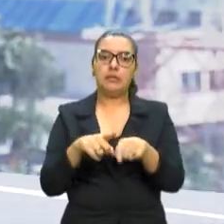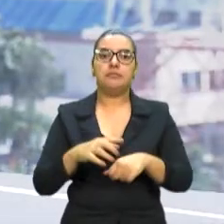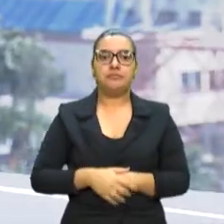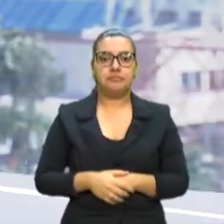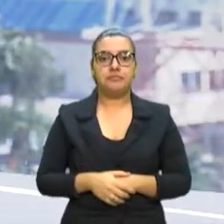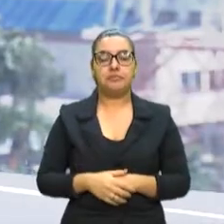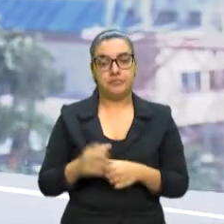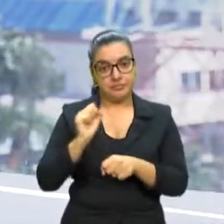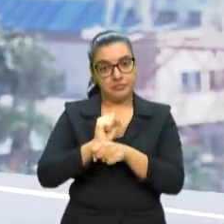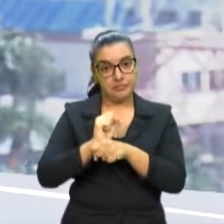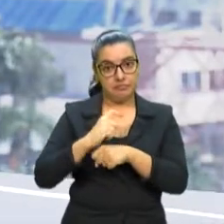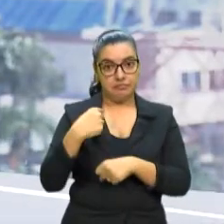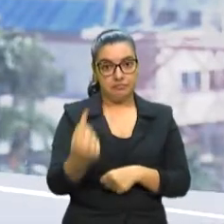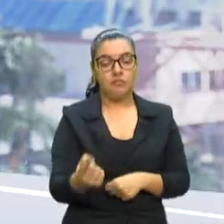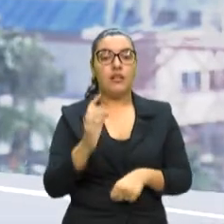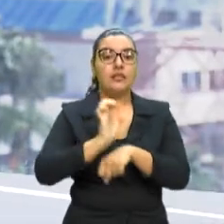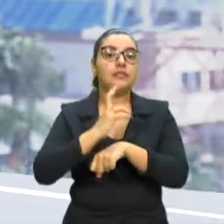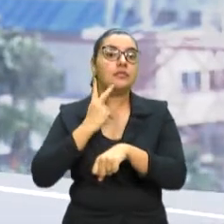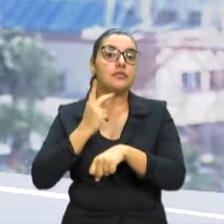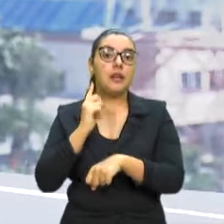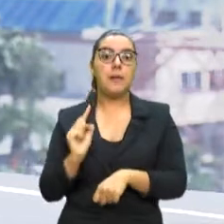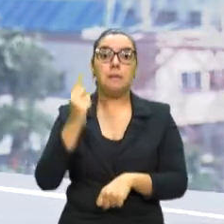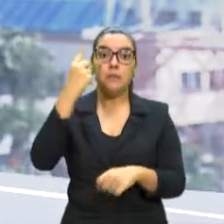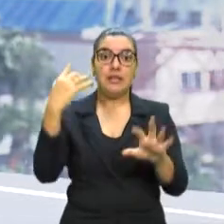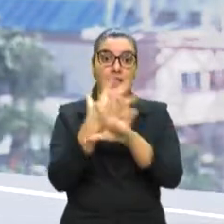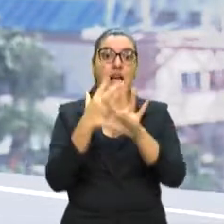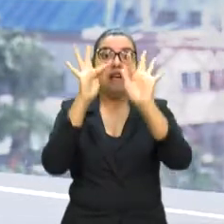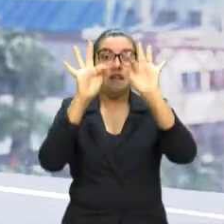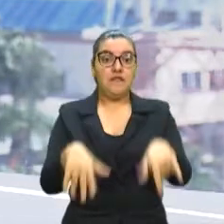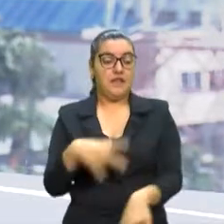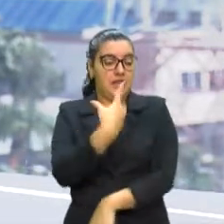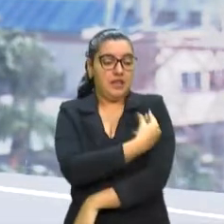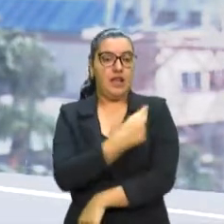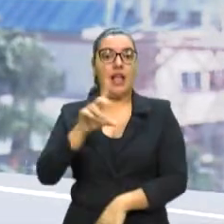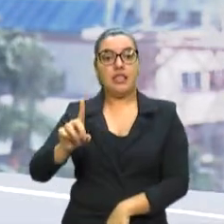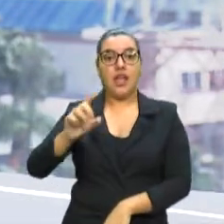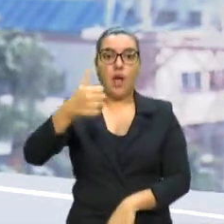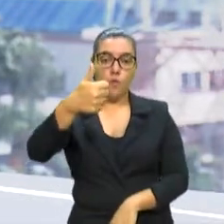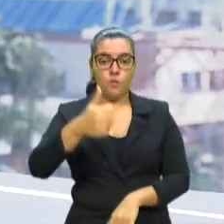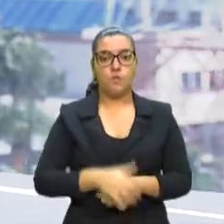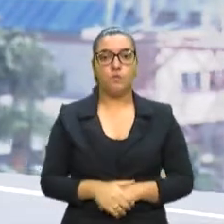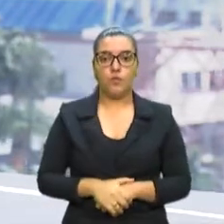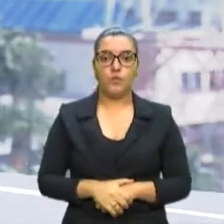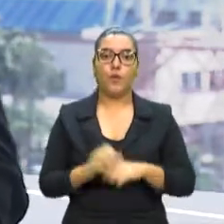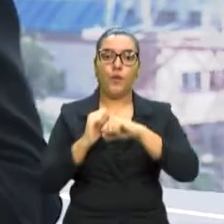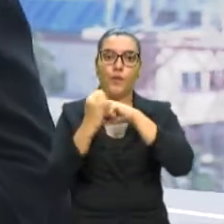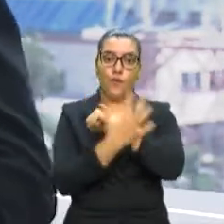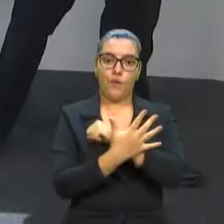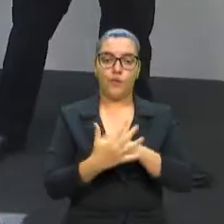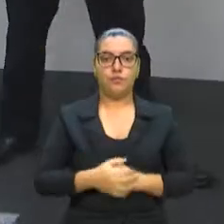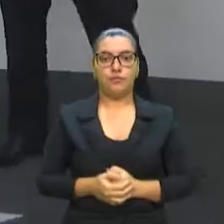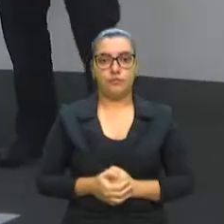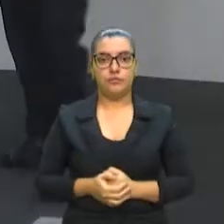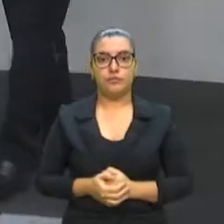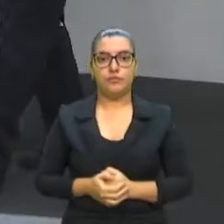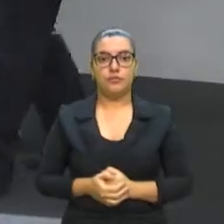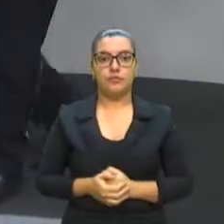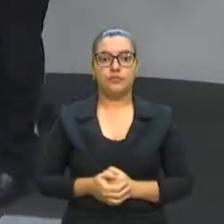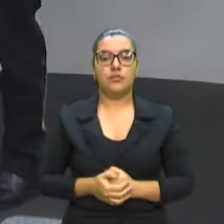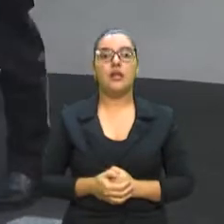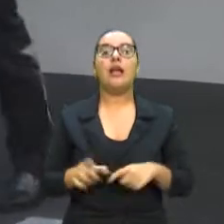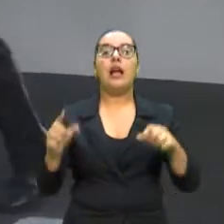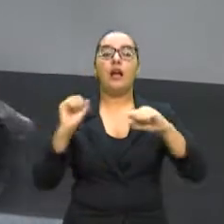pouco, o Ceará tem a primeira cidade a concluir a vacinação da primeira dose contra a Covid-19. E a pandemia